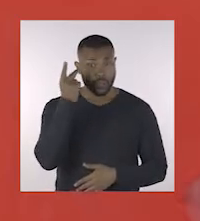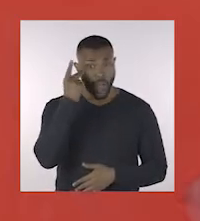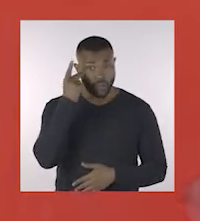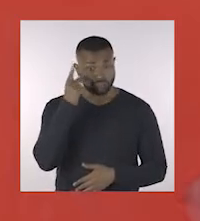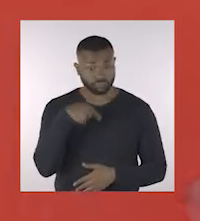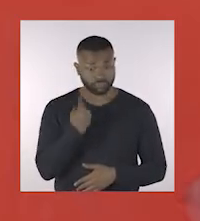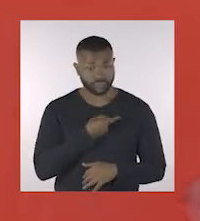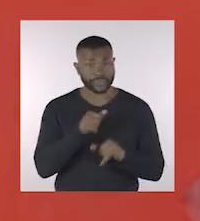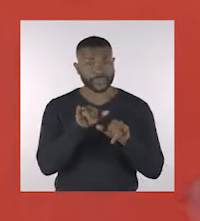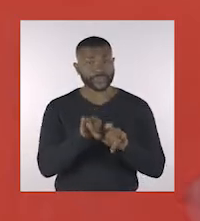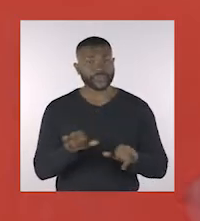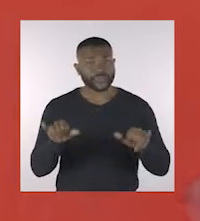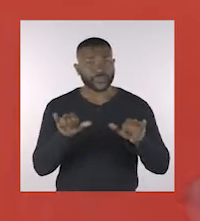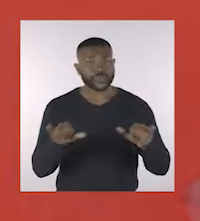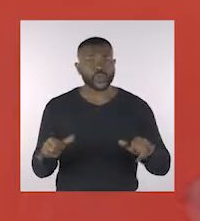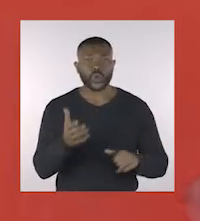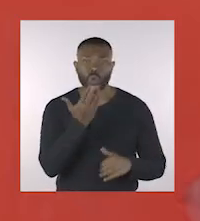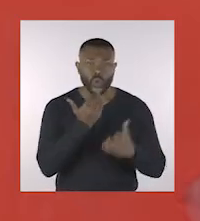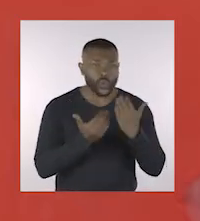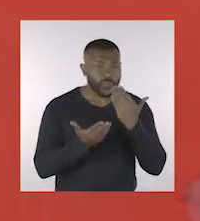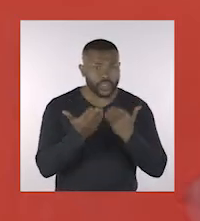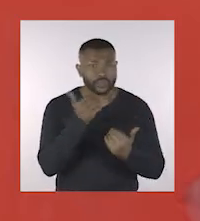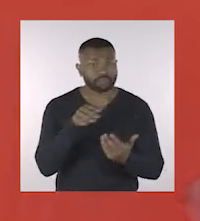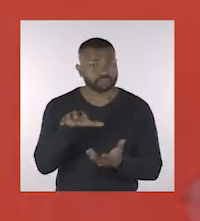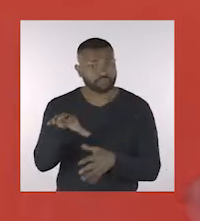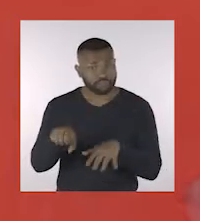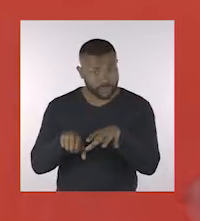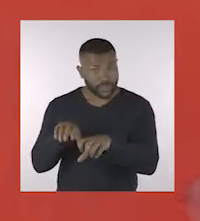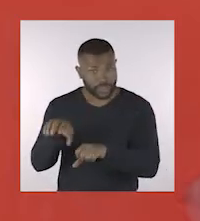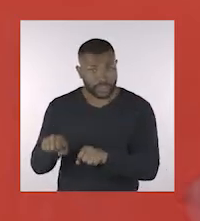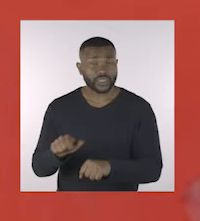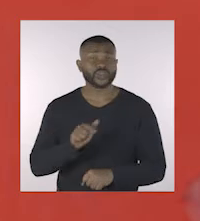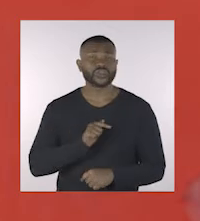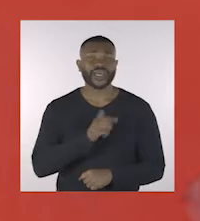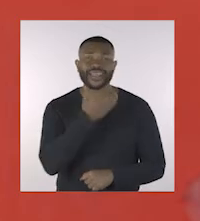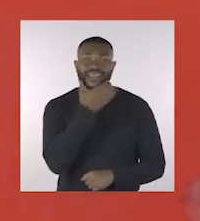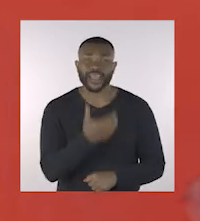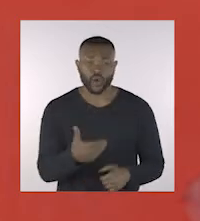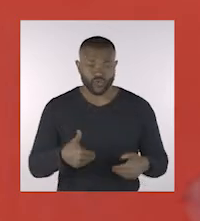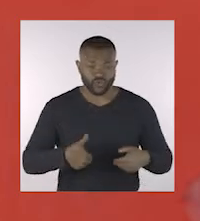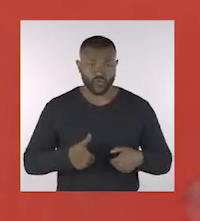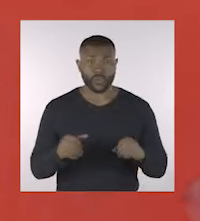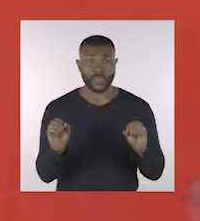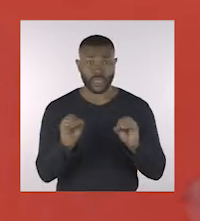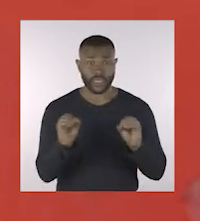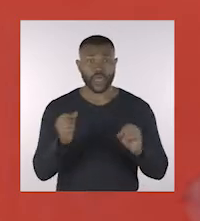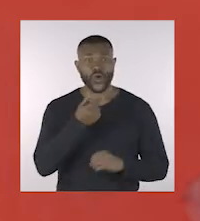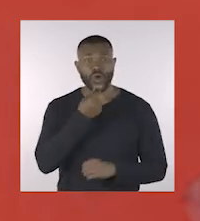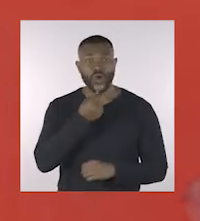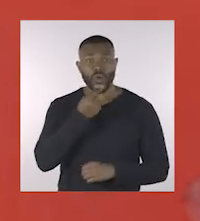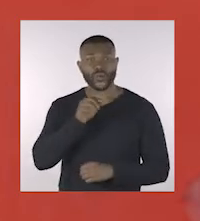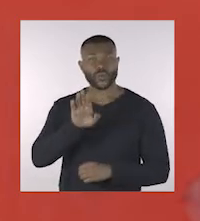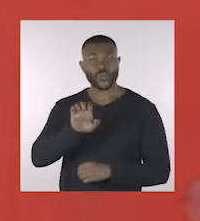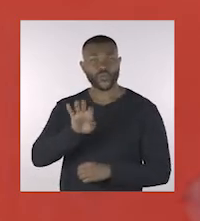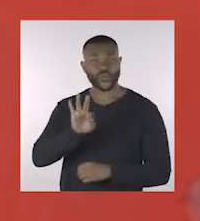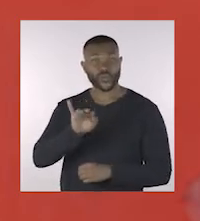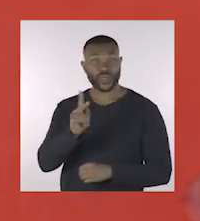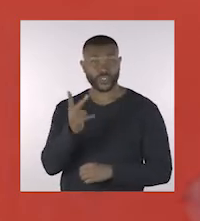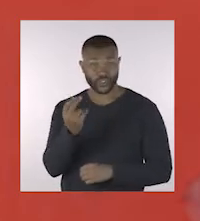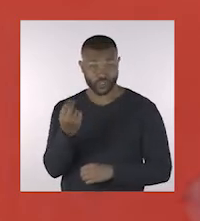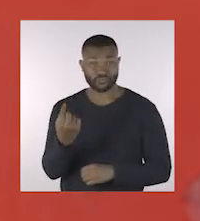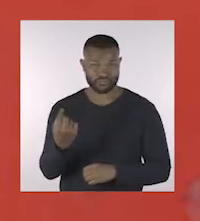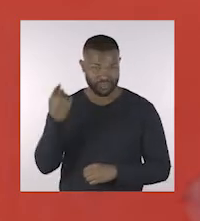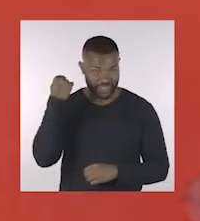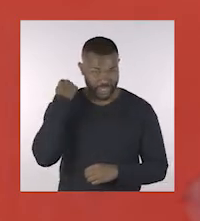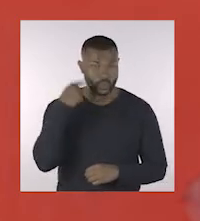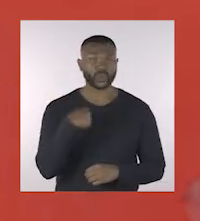aquela aquela campanha de arrecadação de alimentos que naquela época tinha o Natal sem fome do Betinho ela